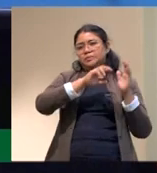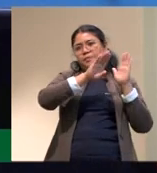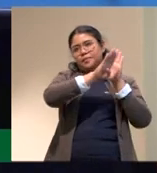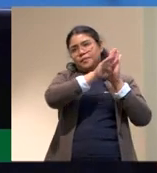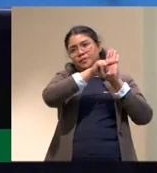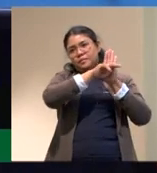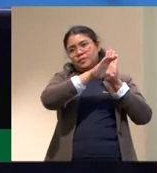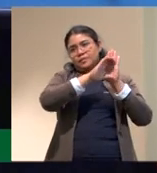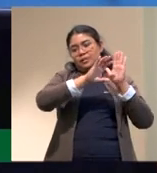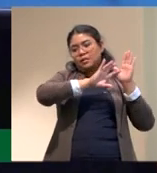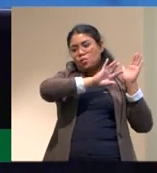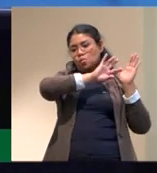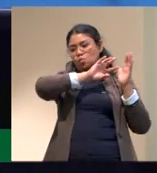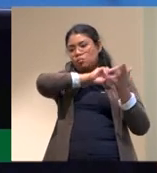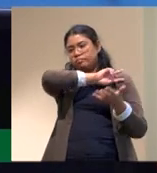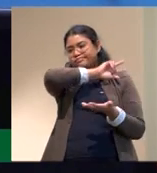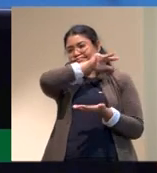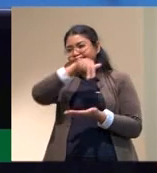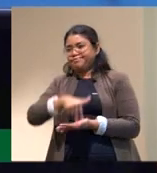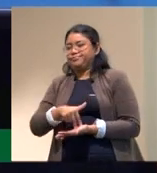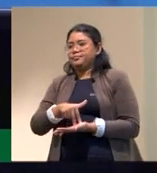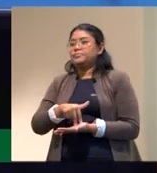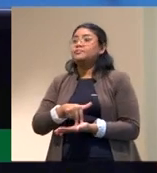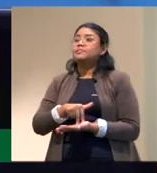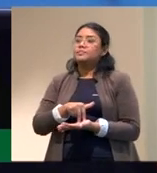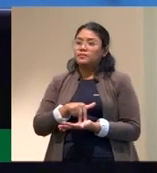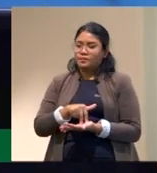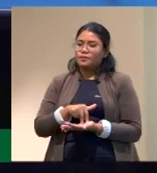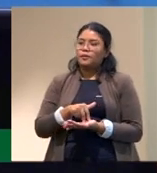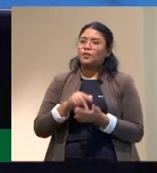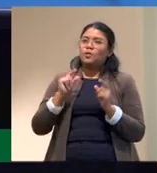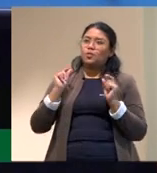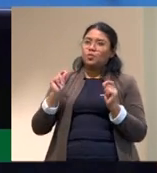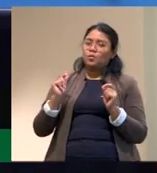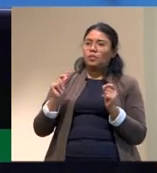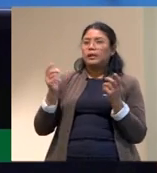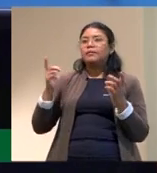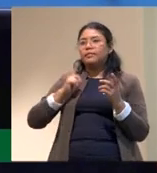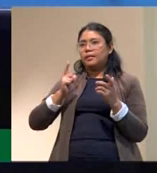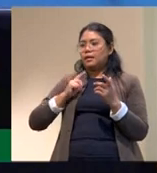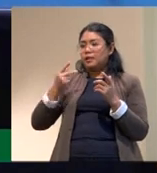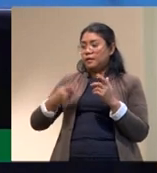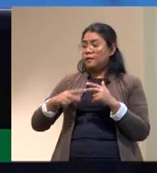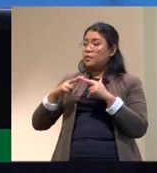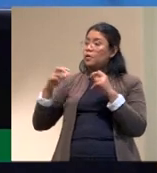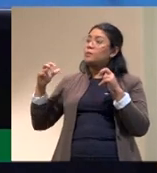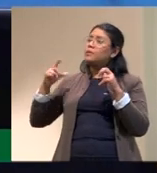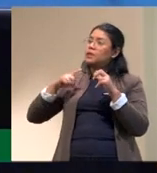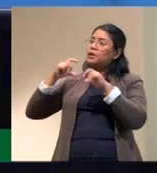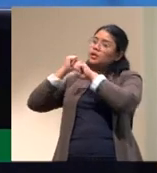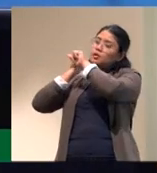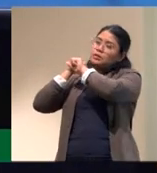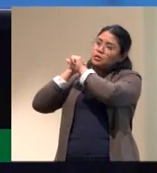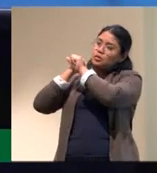a BNCC. Né? Então, o que ocorre é que nós temos uma história, e aí eu gostaria